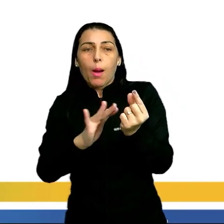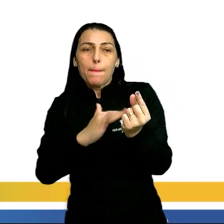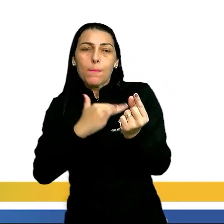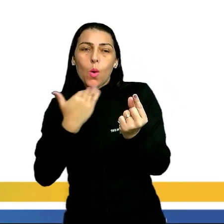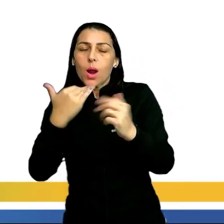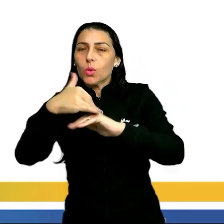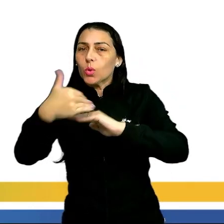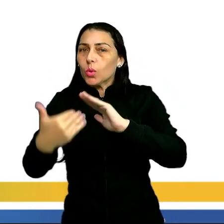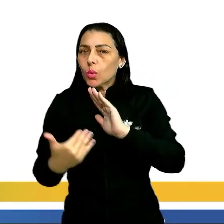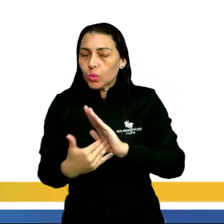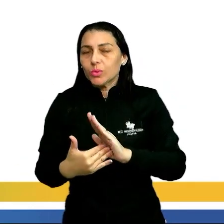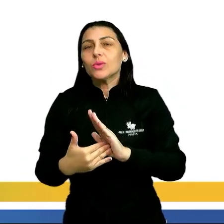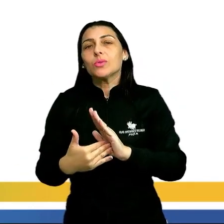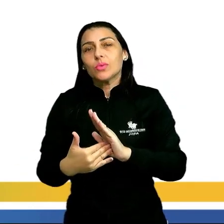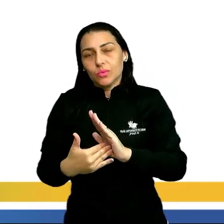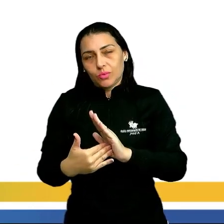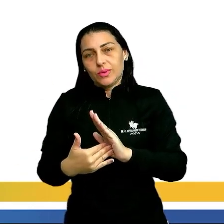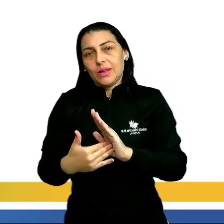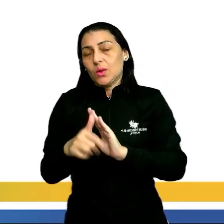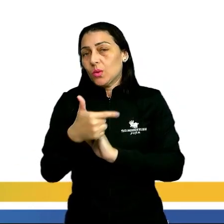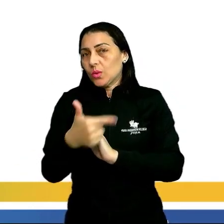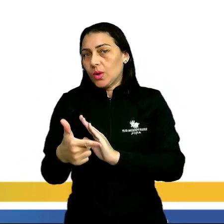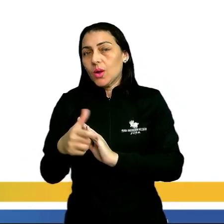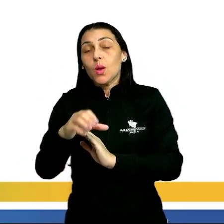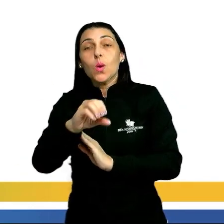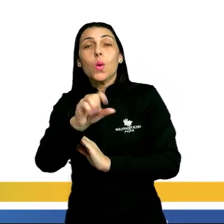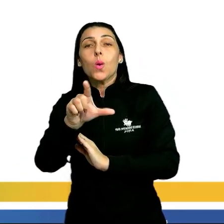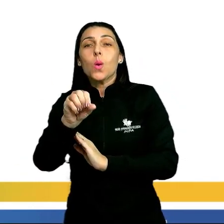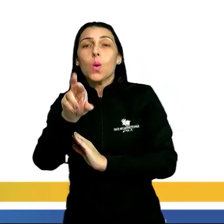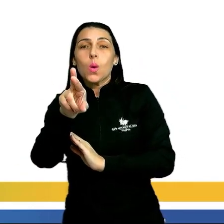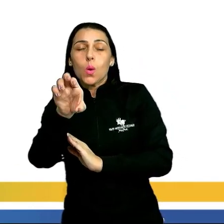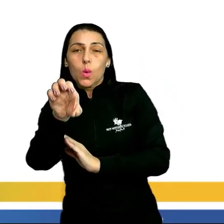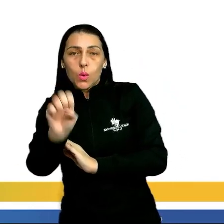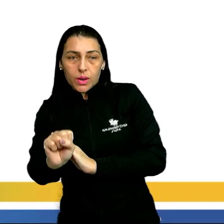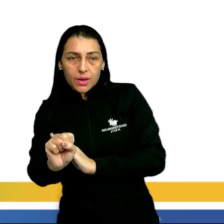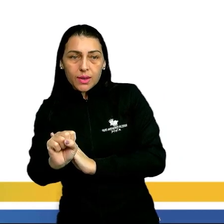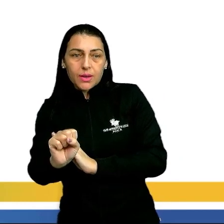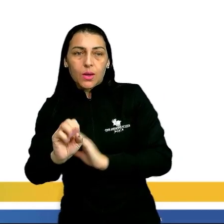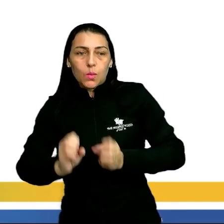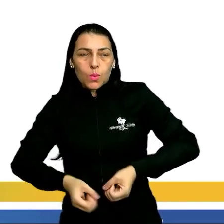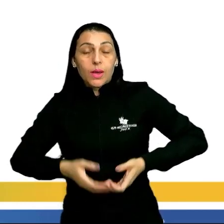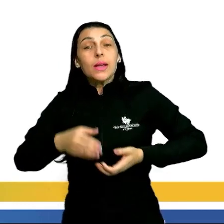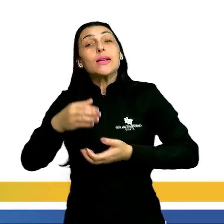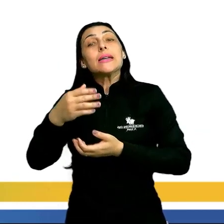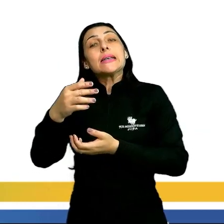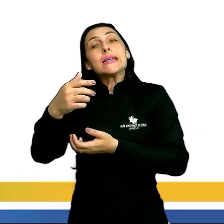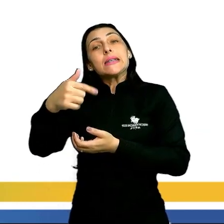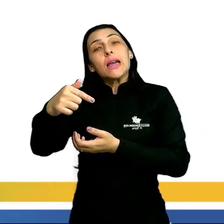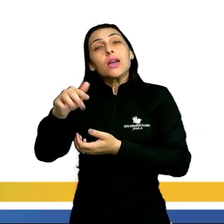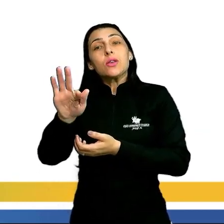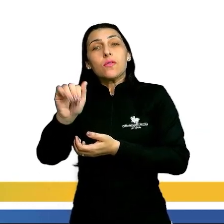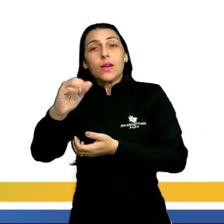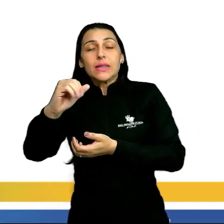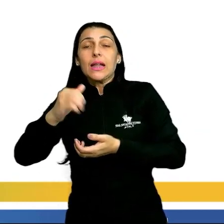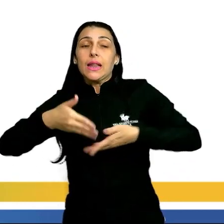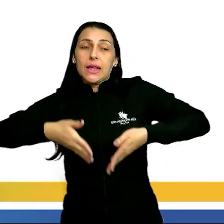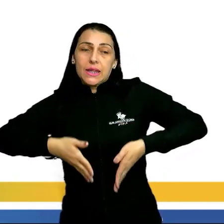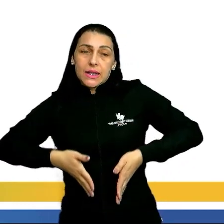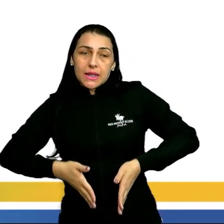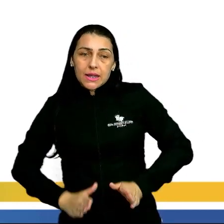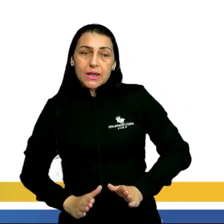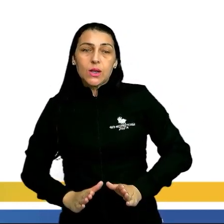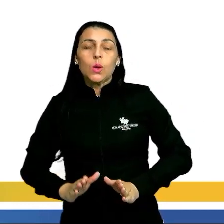Morreram todas, todas sem olores. Poema de Sete Faces. Quando nasci, um